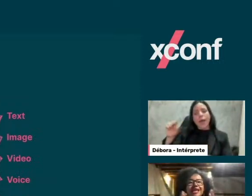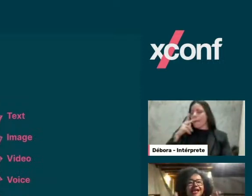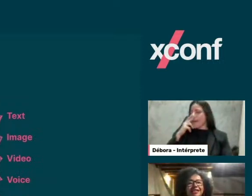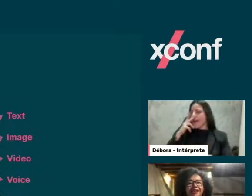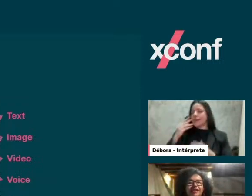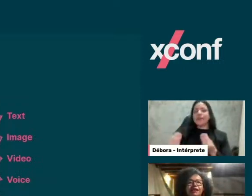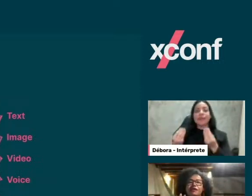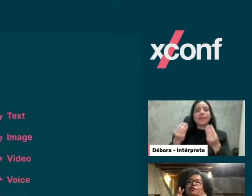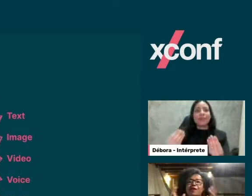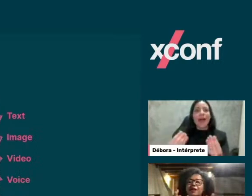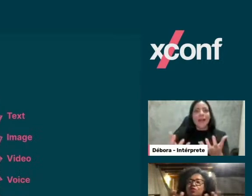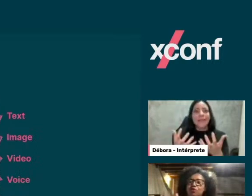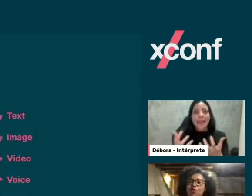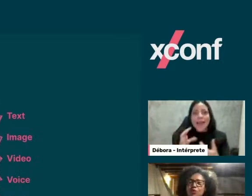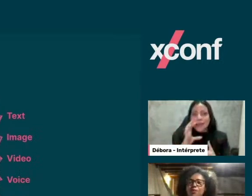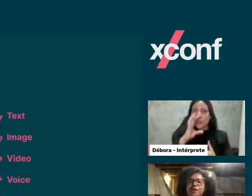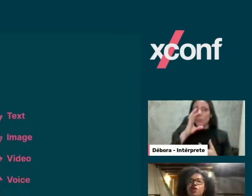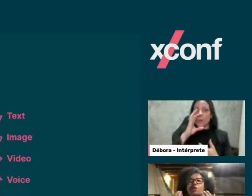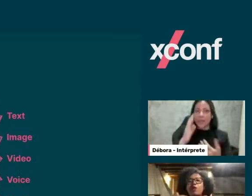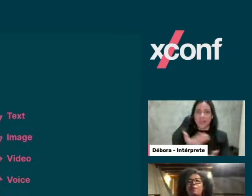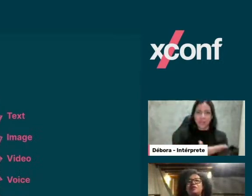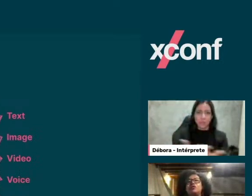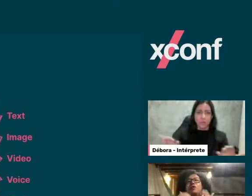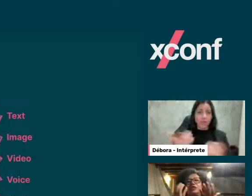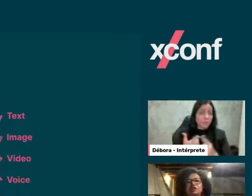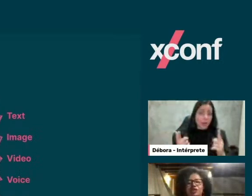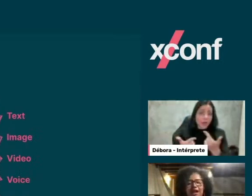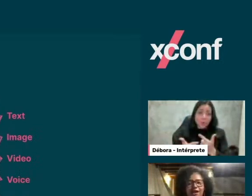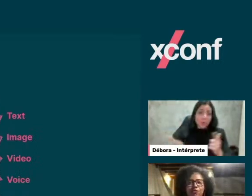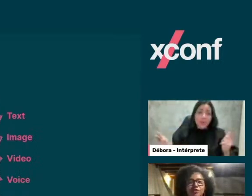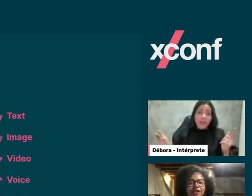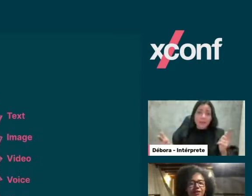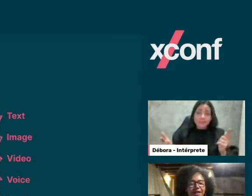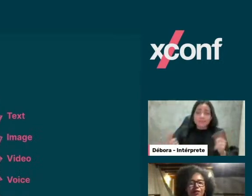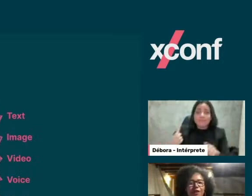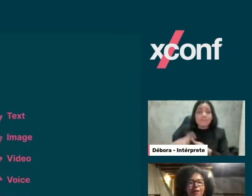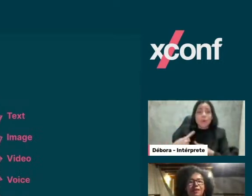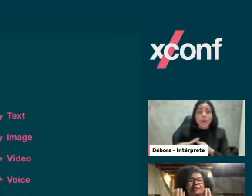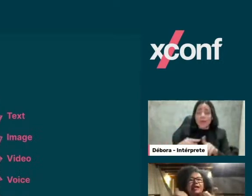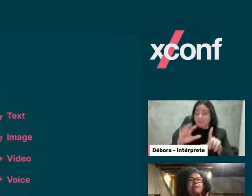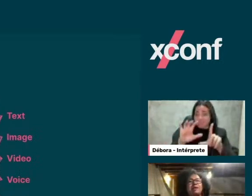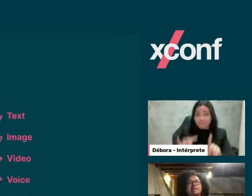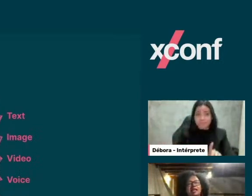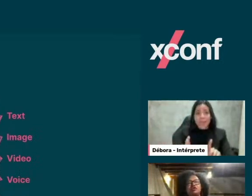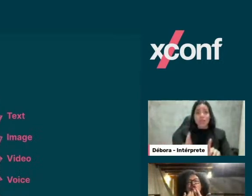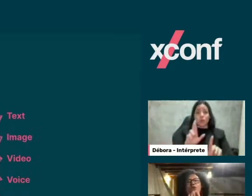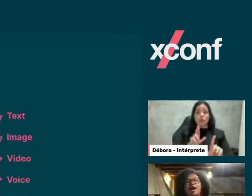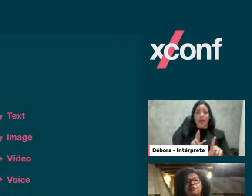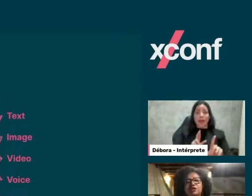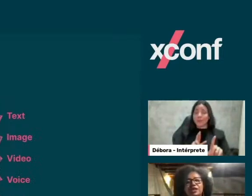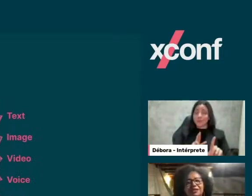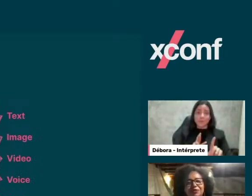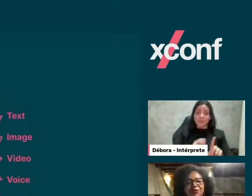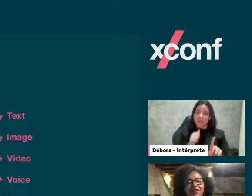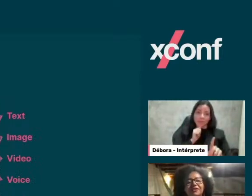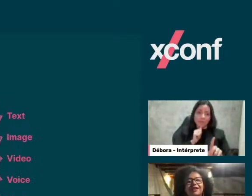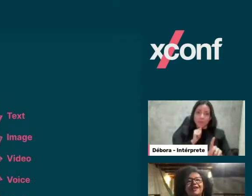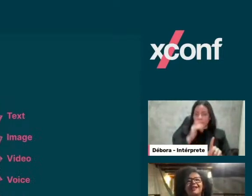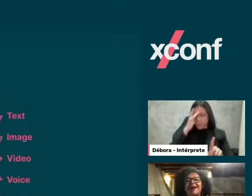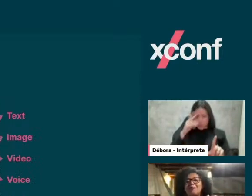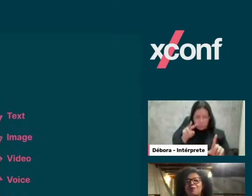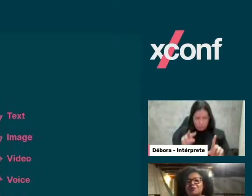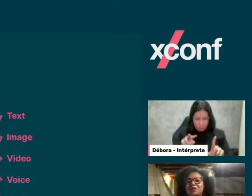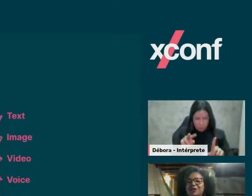adequado. E aí fica tudo muito melhor quando a pessoa que está usando aquela ferramenta tem capacidade de julgar o que está sendo